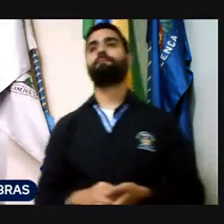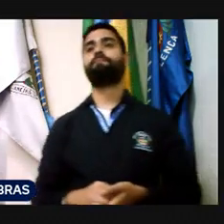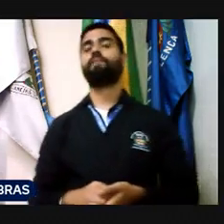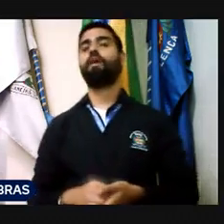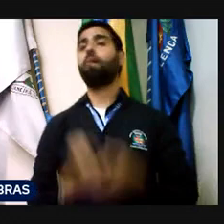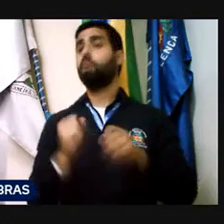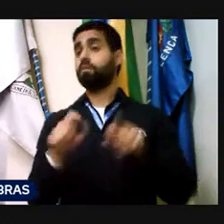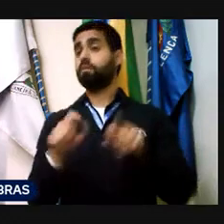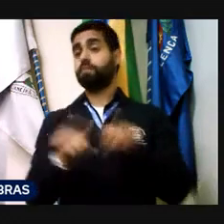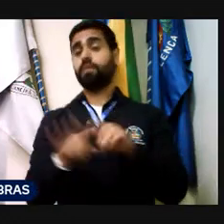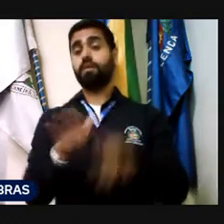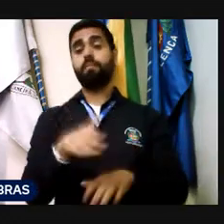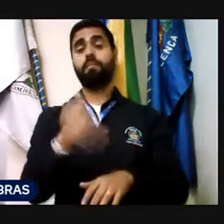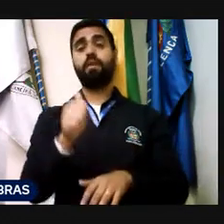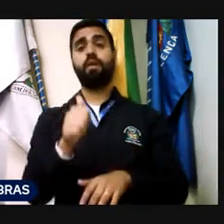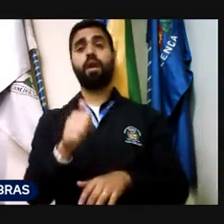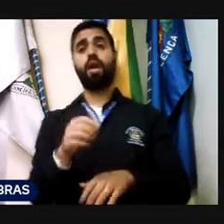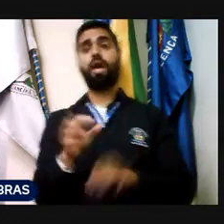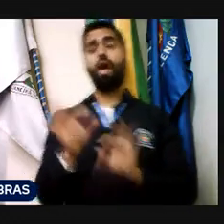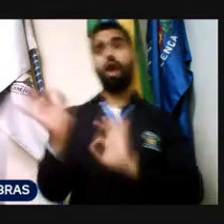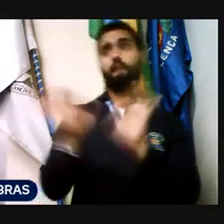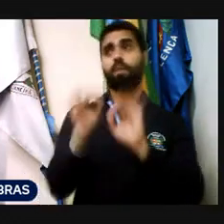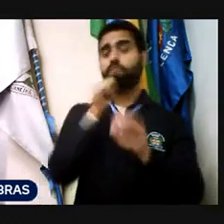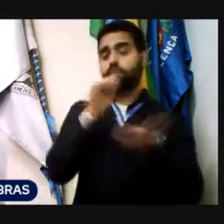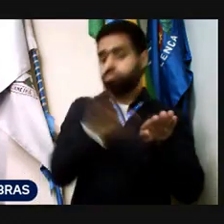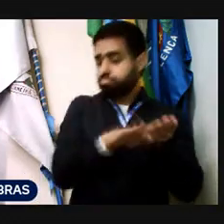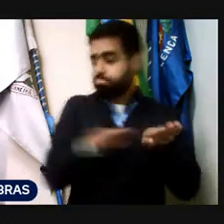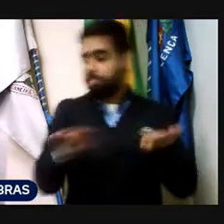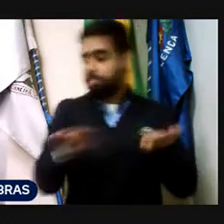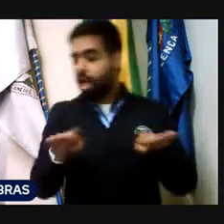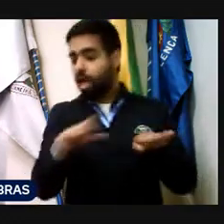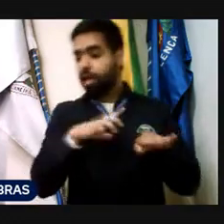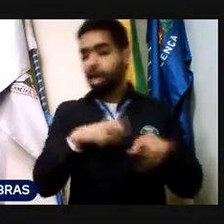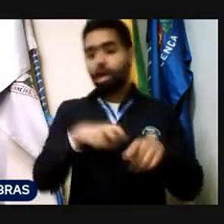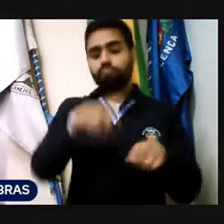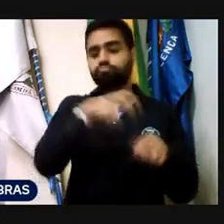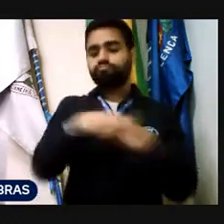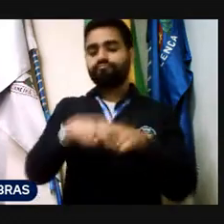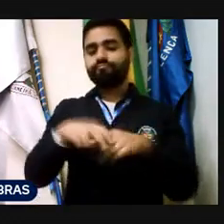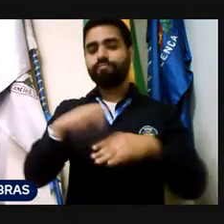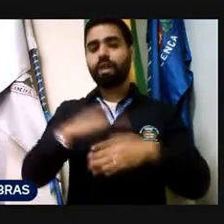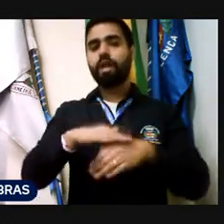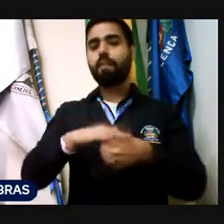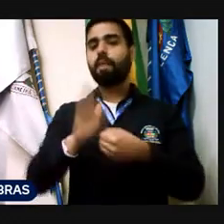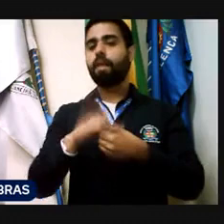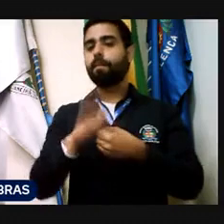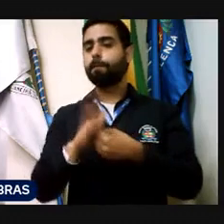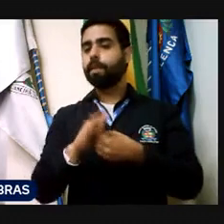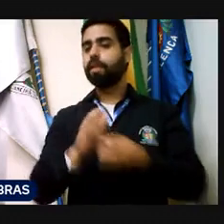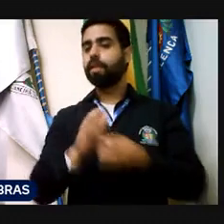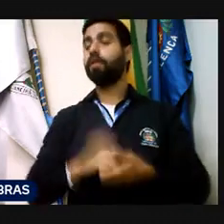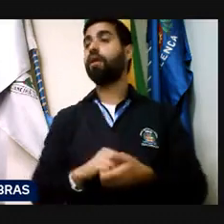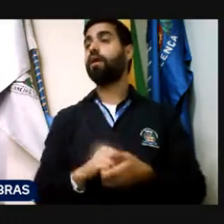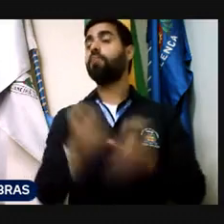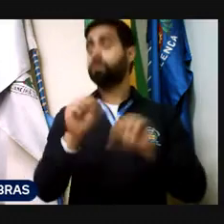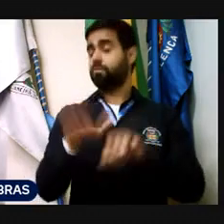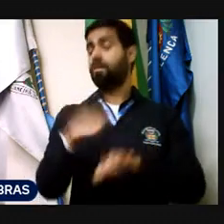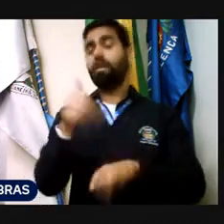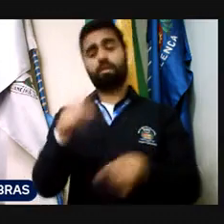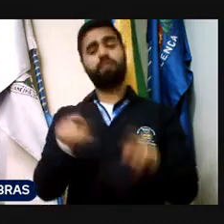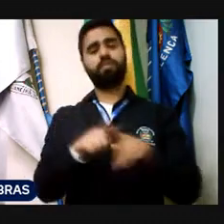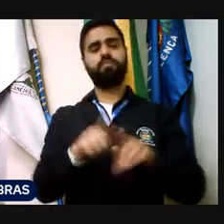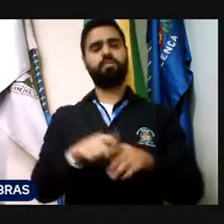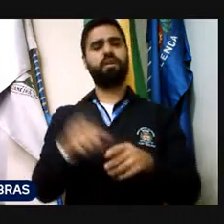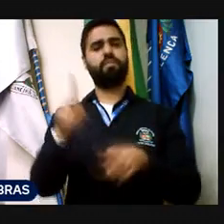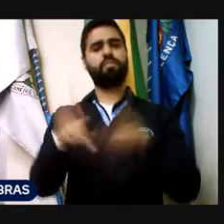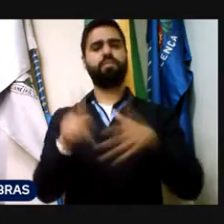uma melhorada, talvez uma arrumada naquele piso, botar uns assentos no vaso, para que a gente dê mais dignidade também para a